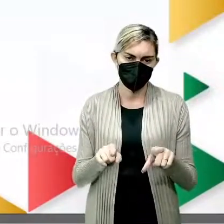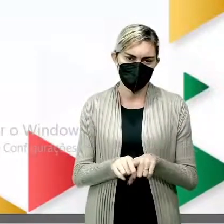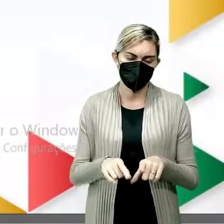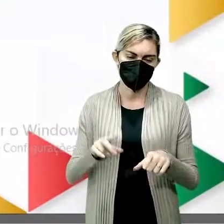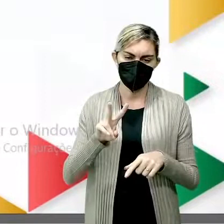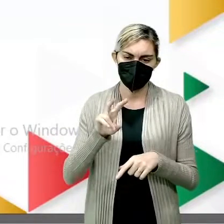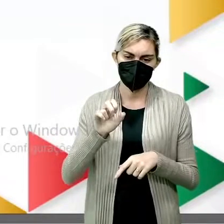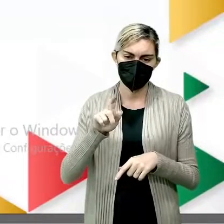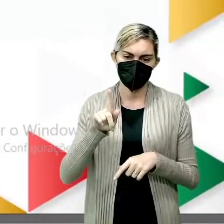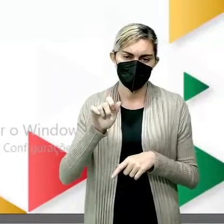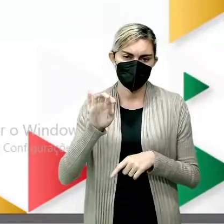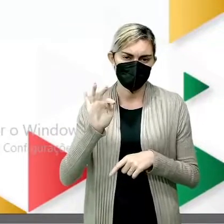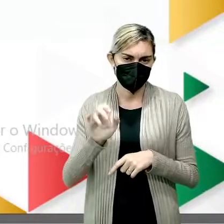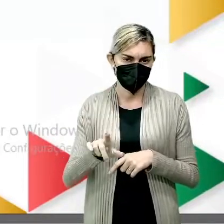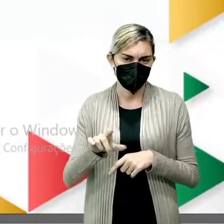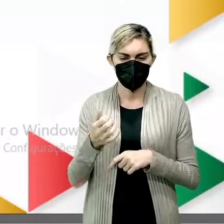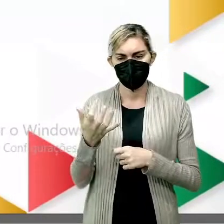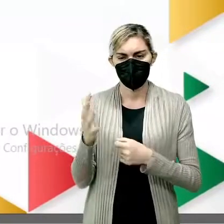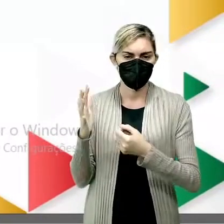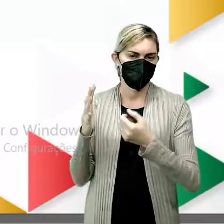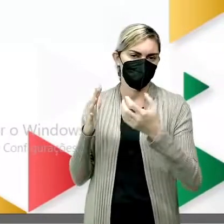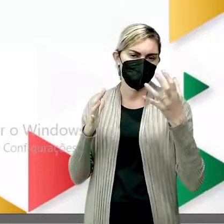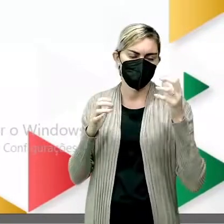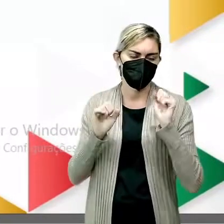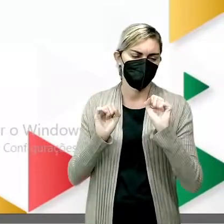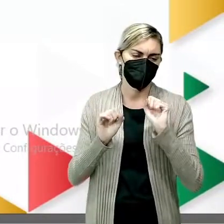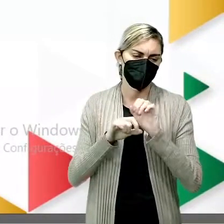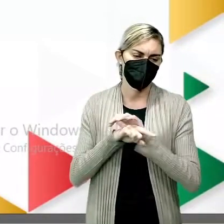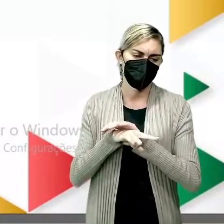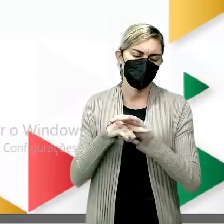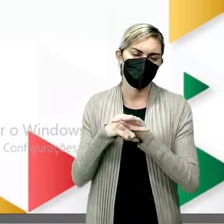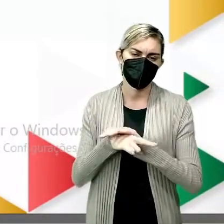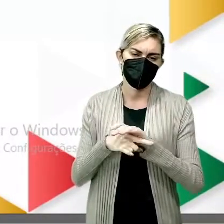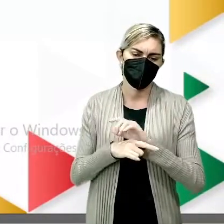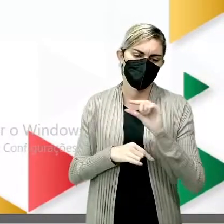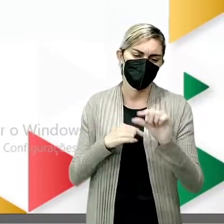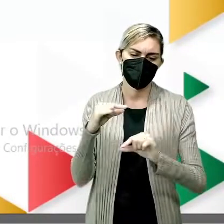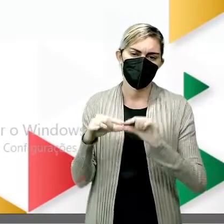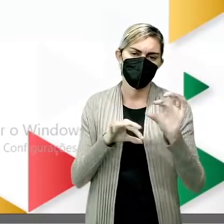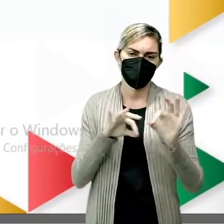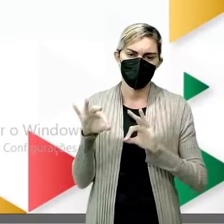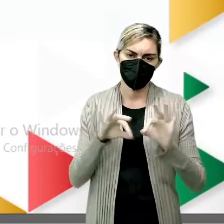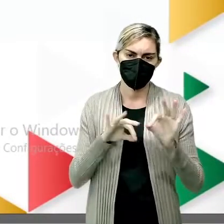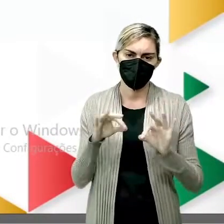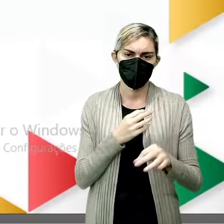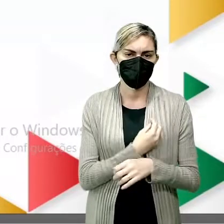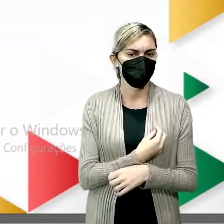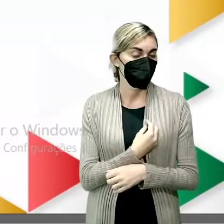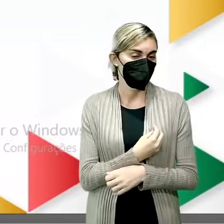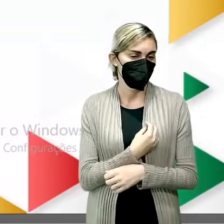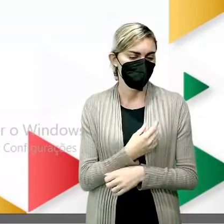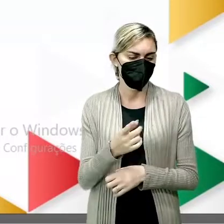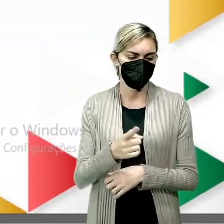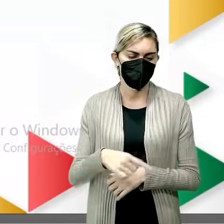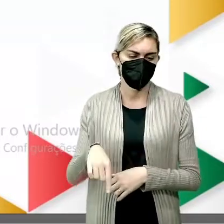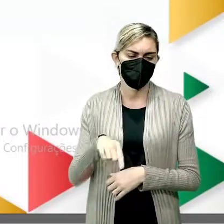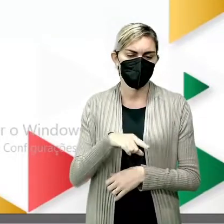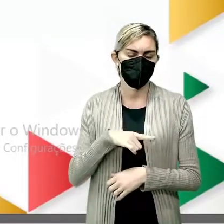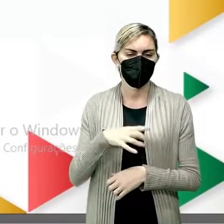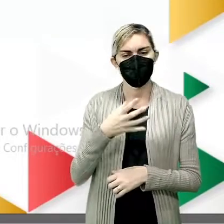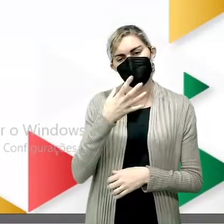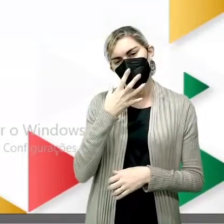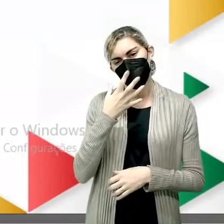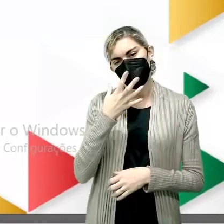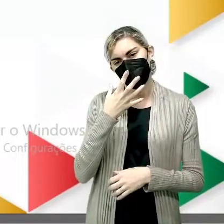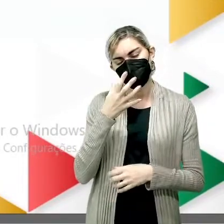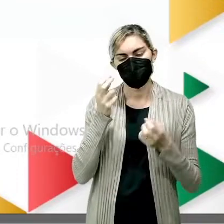vegetal. E aí a gente pode revisar um pouquinho sobre a organização dos seres vivos que nós assistimos